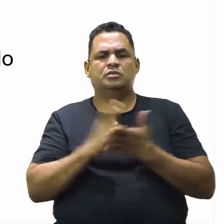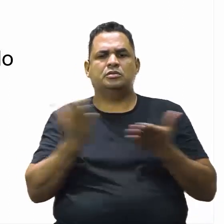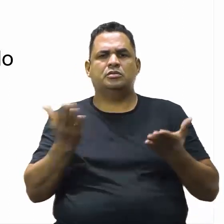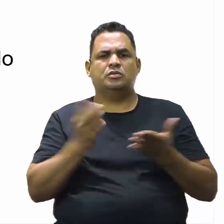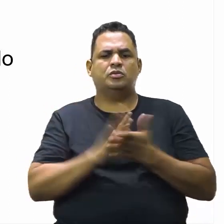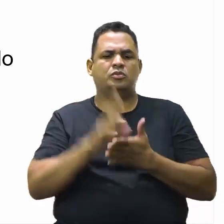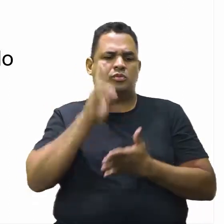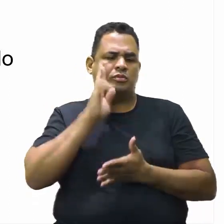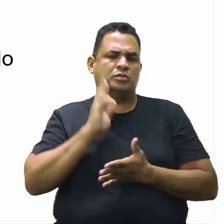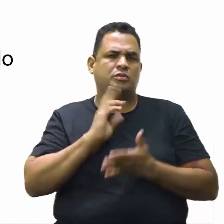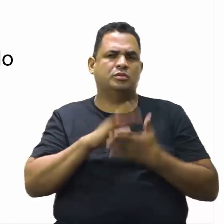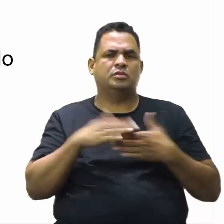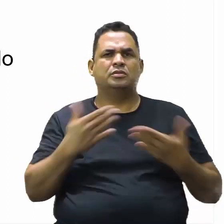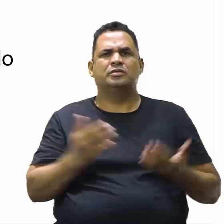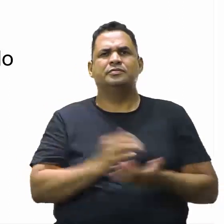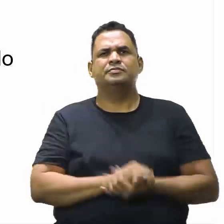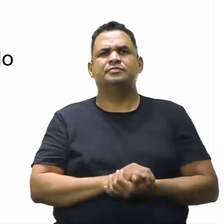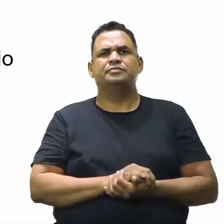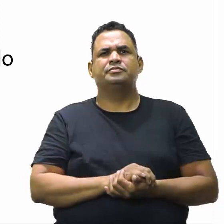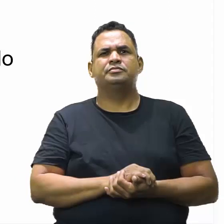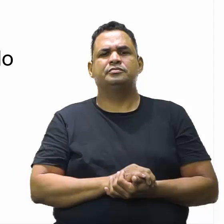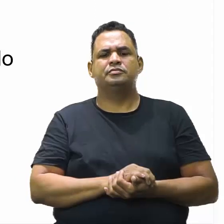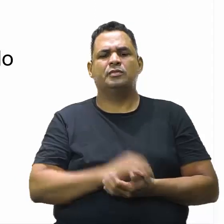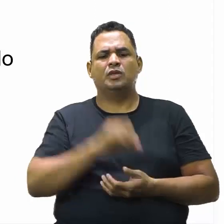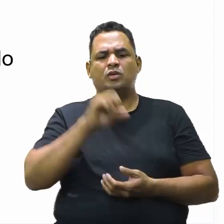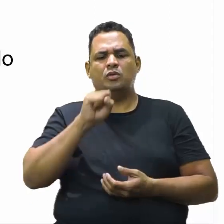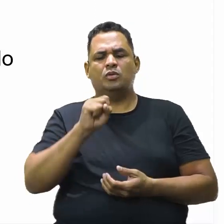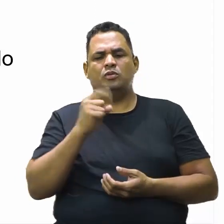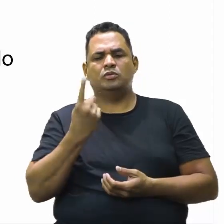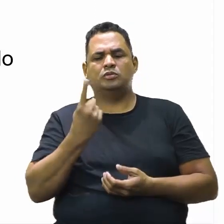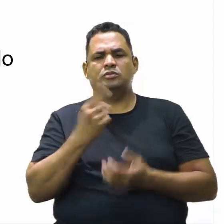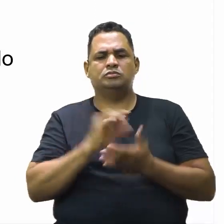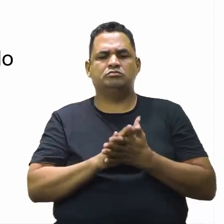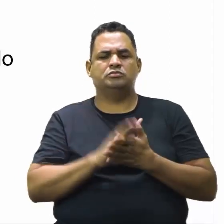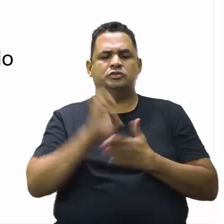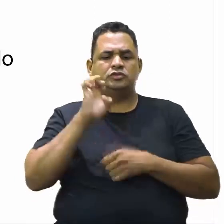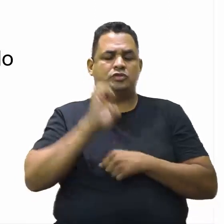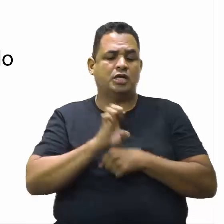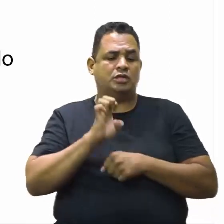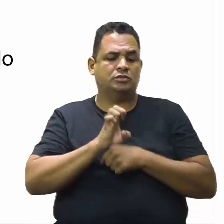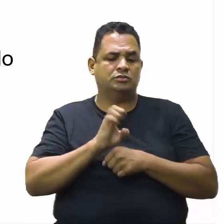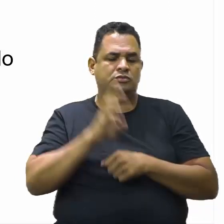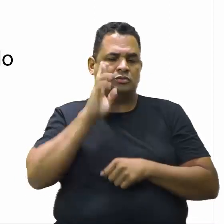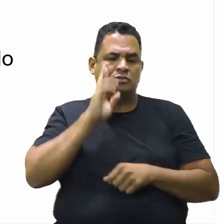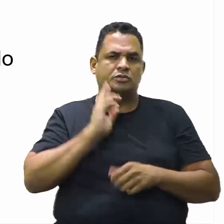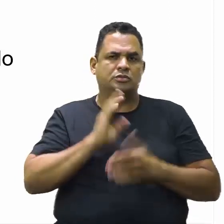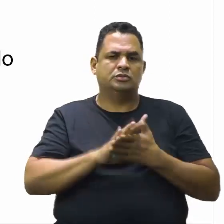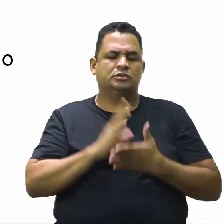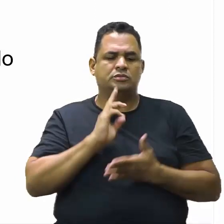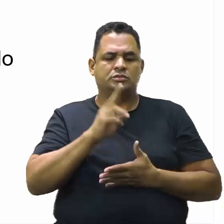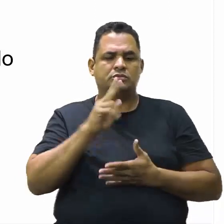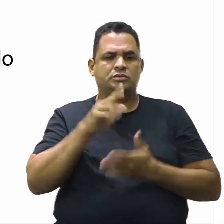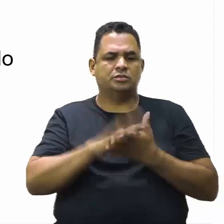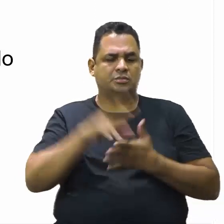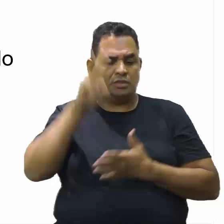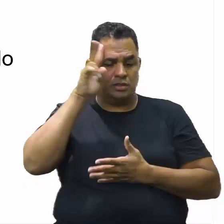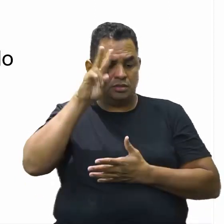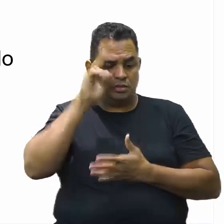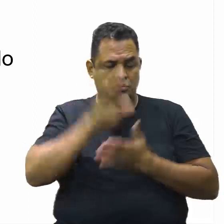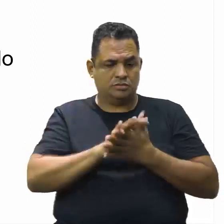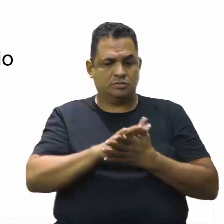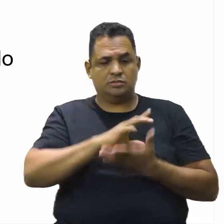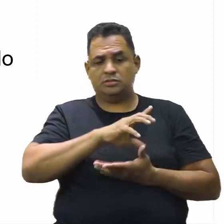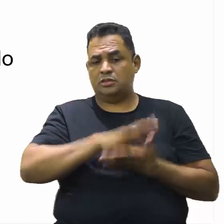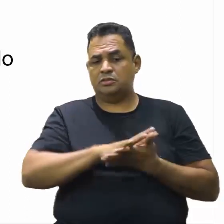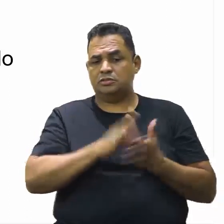de Rondônia e 81 Estado de Rondônia. Então eu faço questão de sempre estar recordando essas